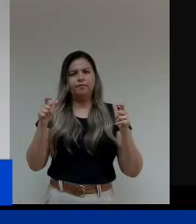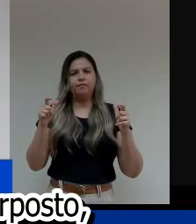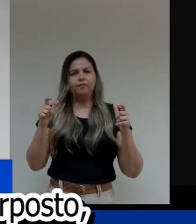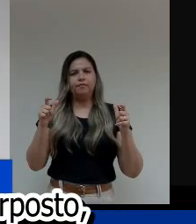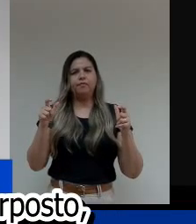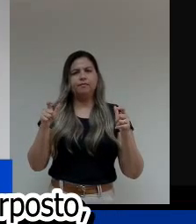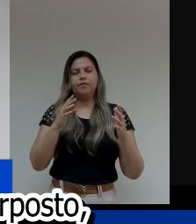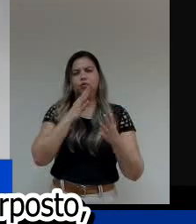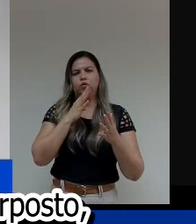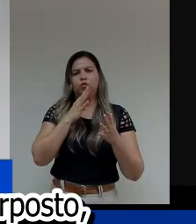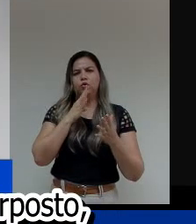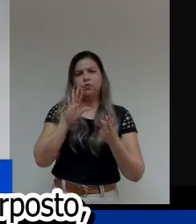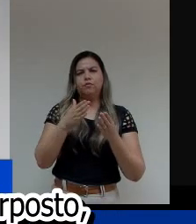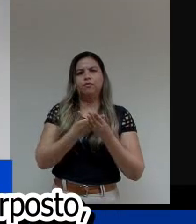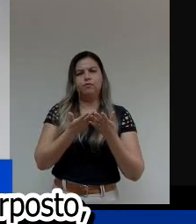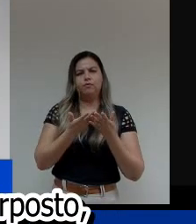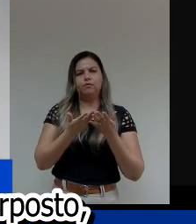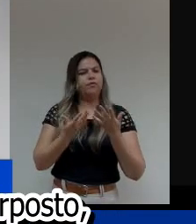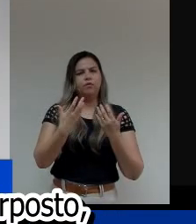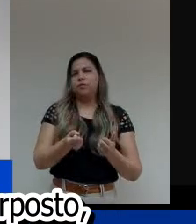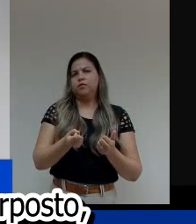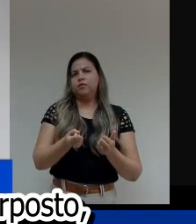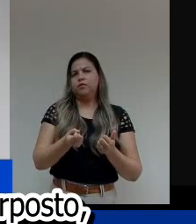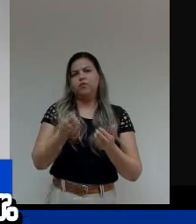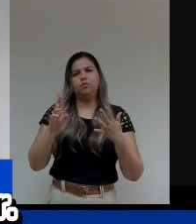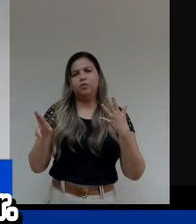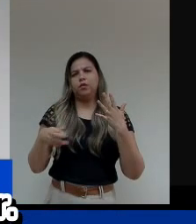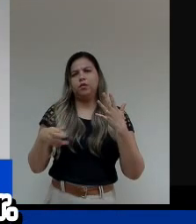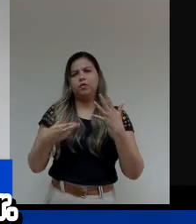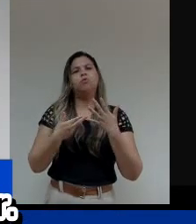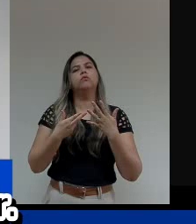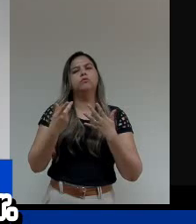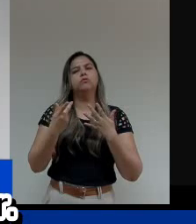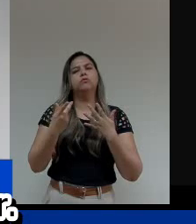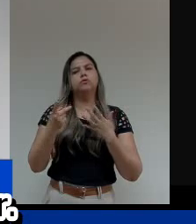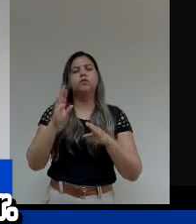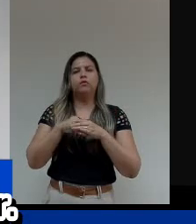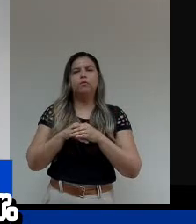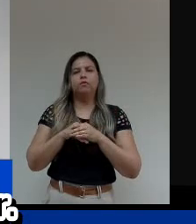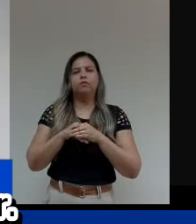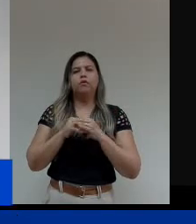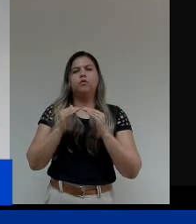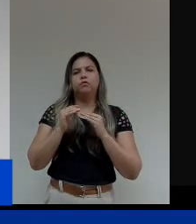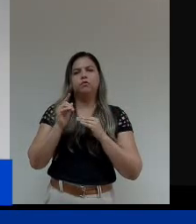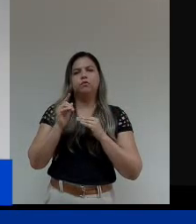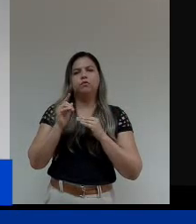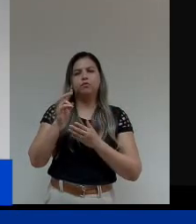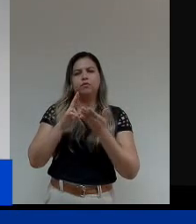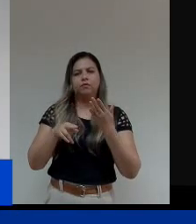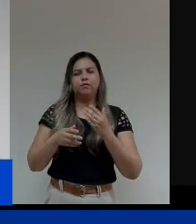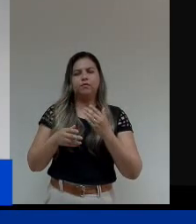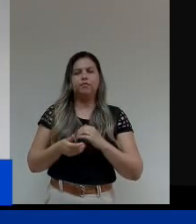unanimidade, conheceu e negou o provimento ao recurso nos termos do voto proferido pelo juiz relator.